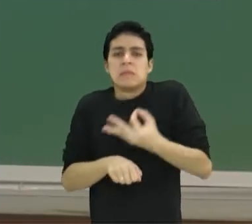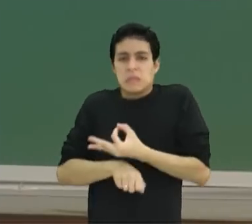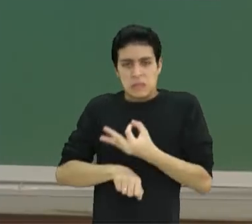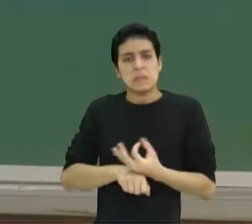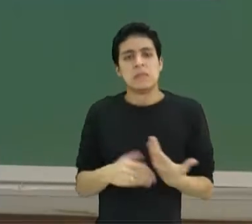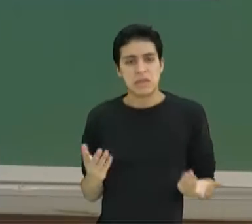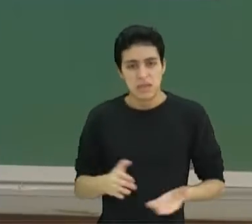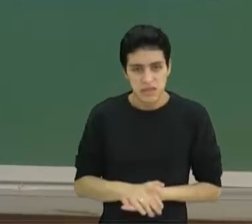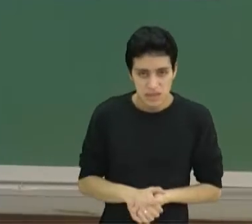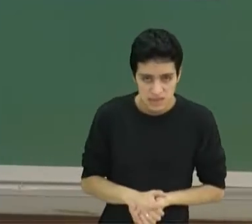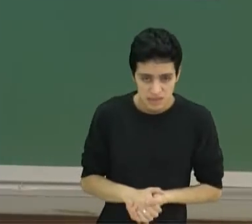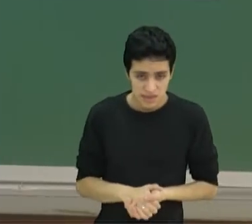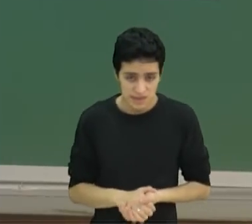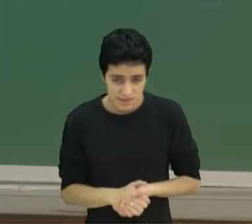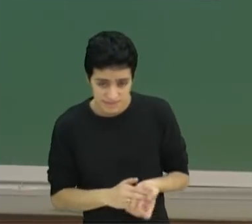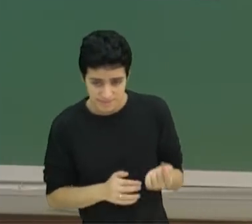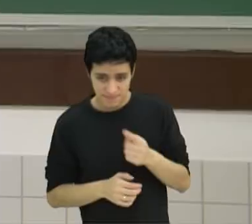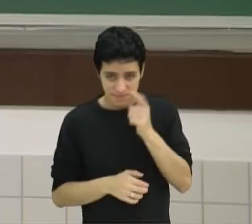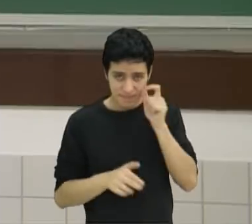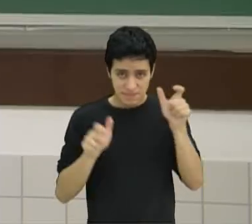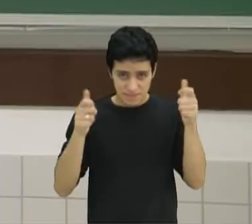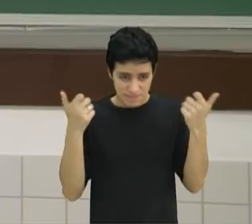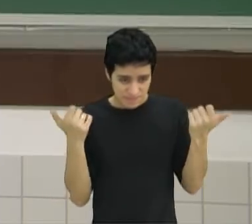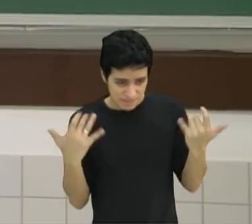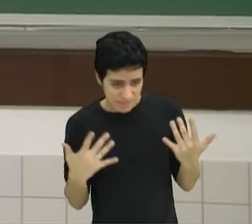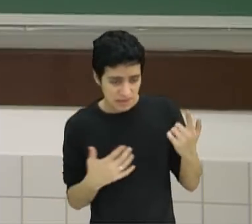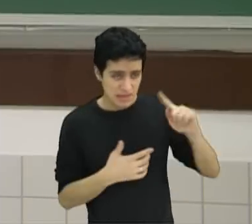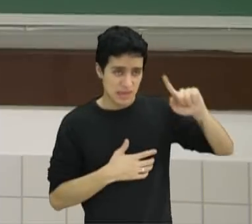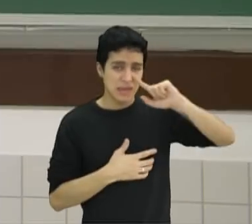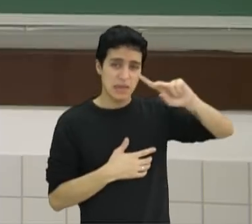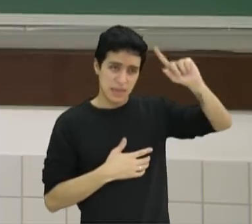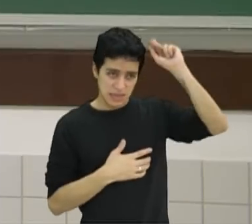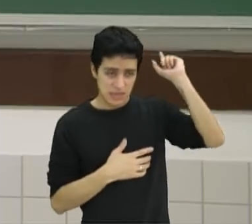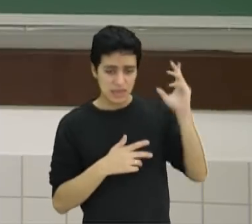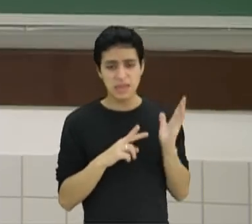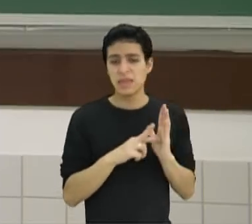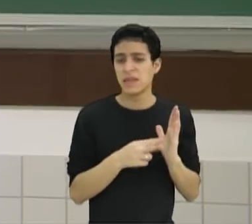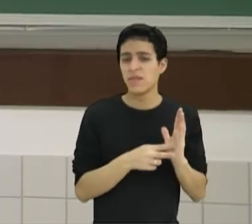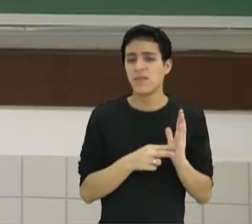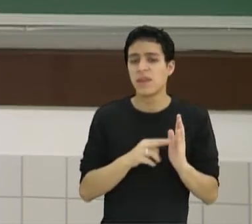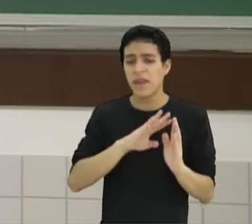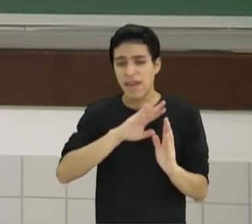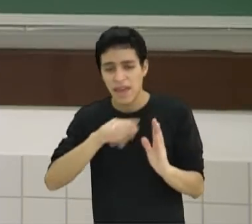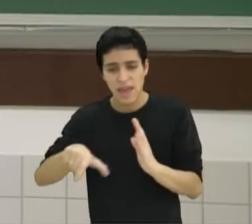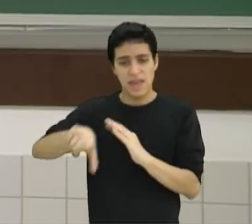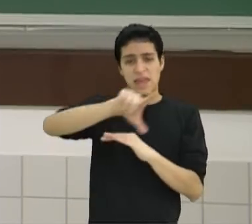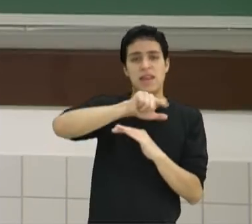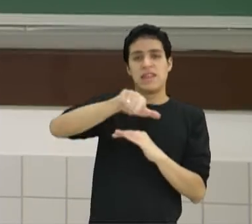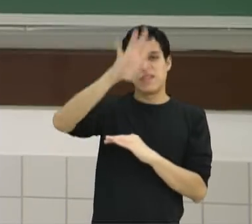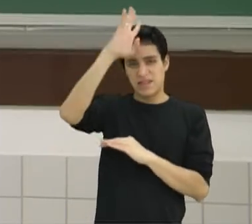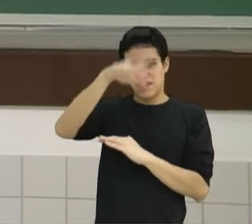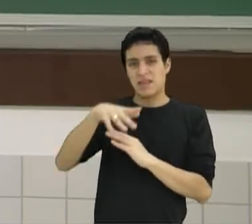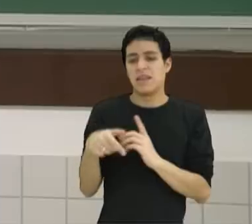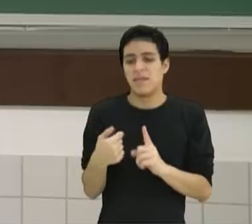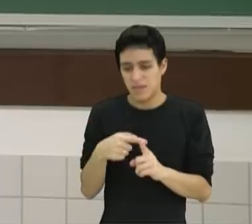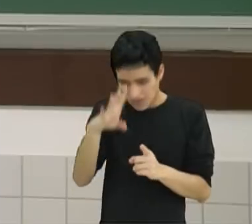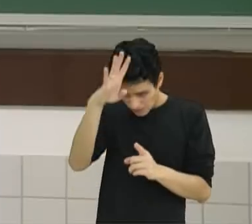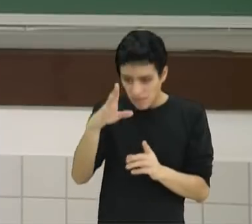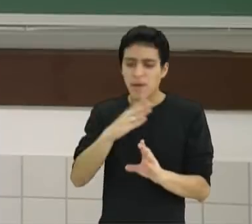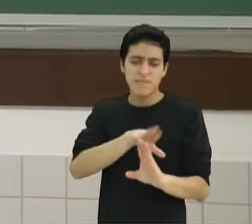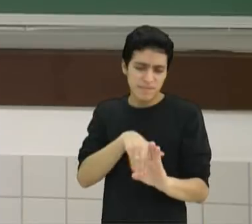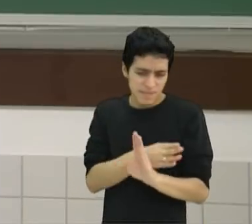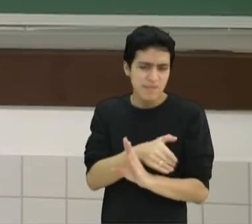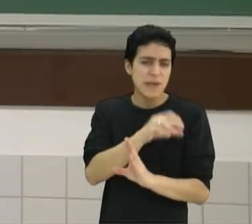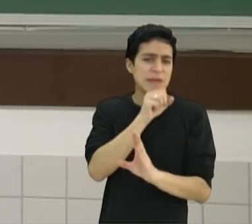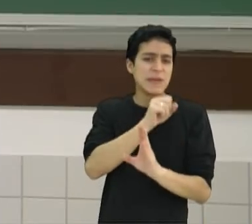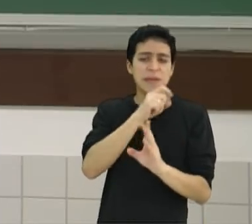Fala que Grécia Antiga é o antigo de Roma, né? Que mesmo Roma Antiga havia algo mais antigo ainda, então